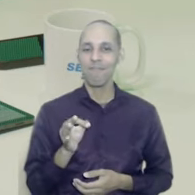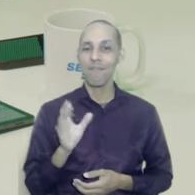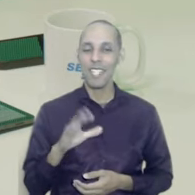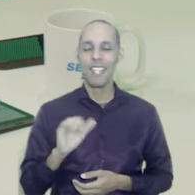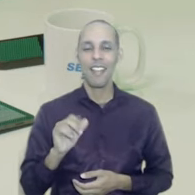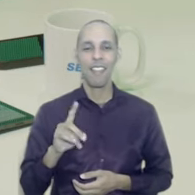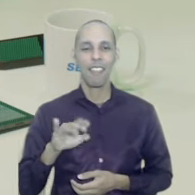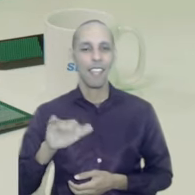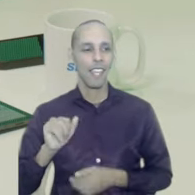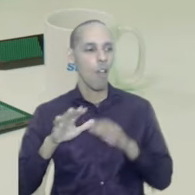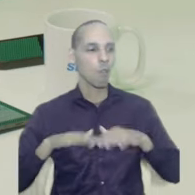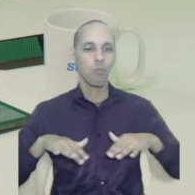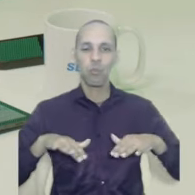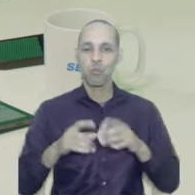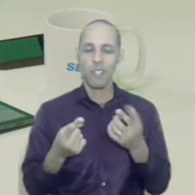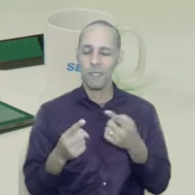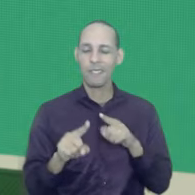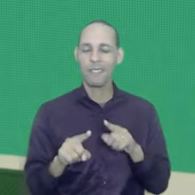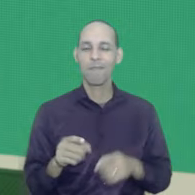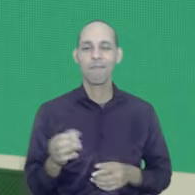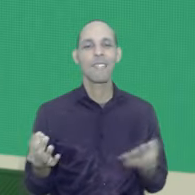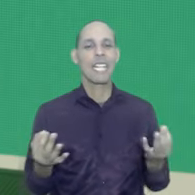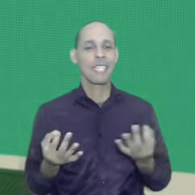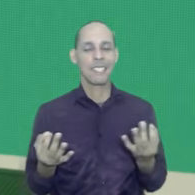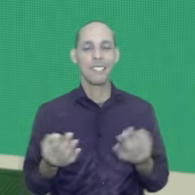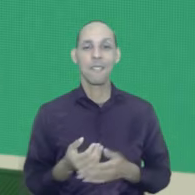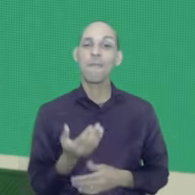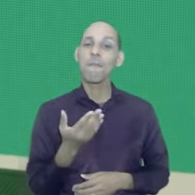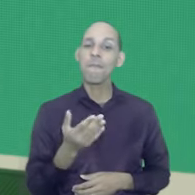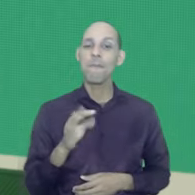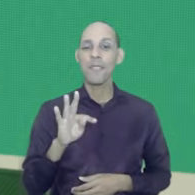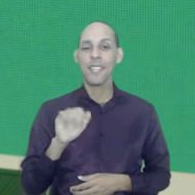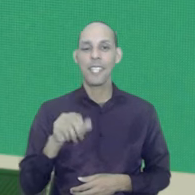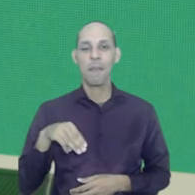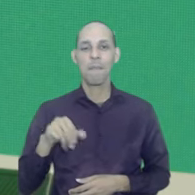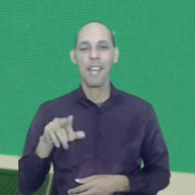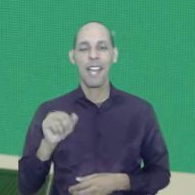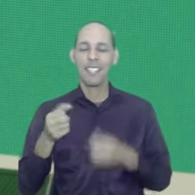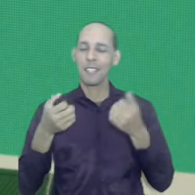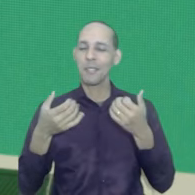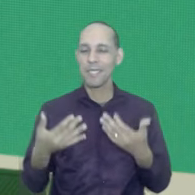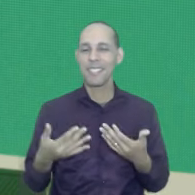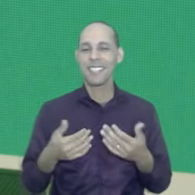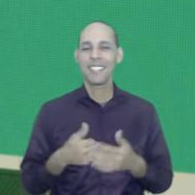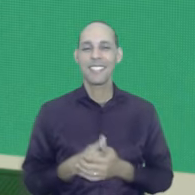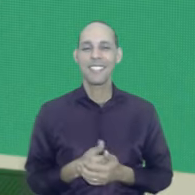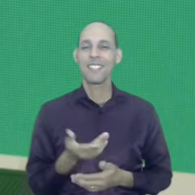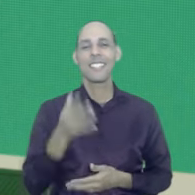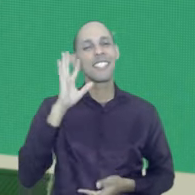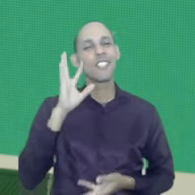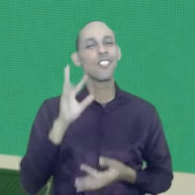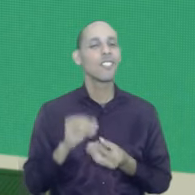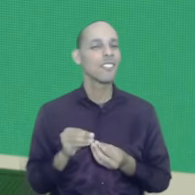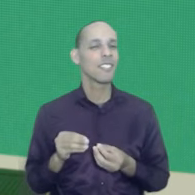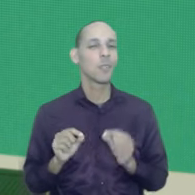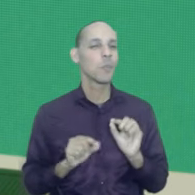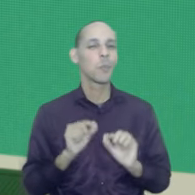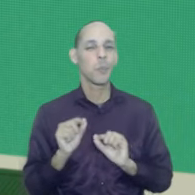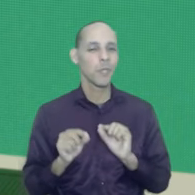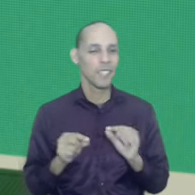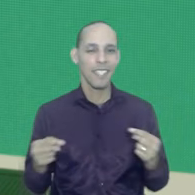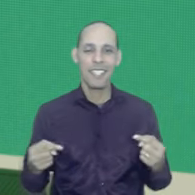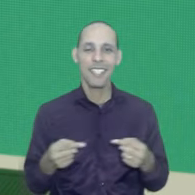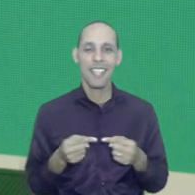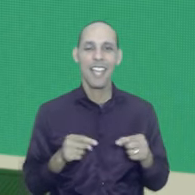inteira perfeito perfeito e com você Tamara conte um pouquinho que que que que você entende aí dessa dessa dessa